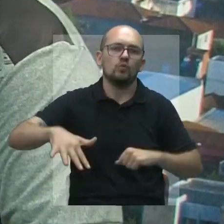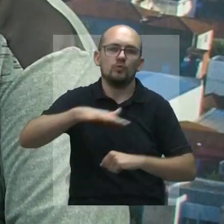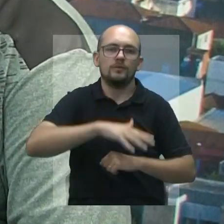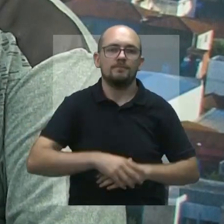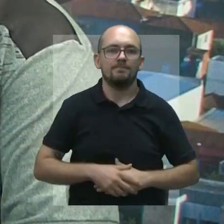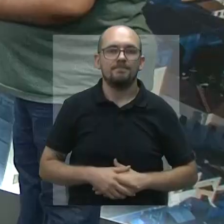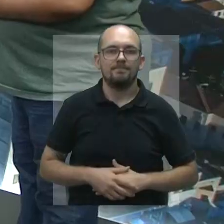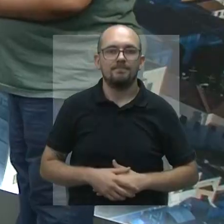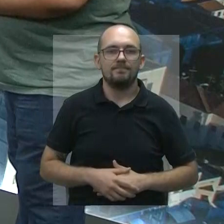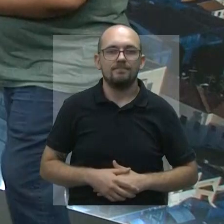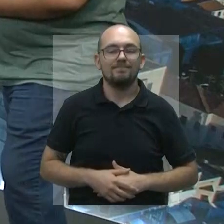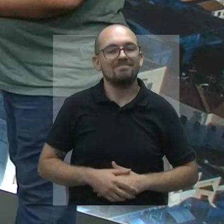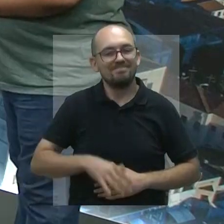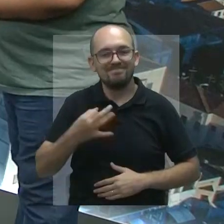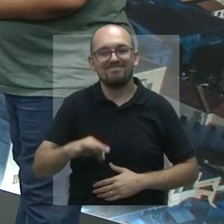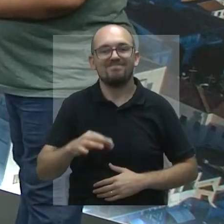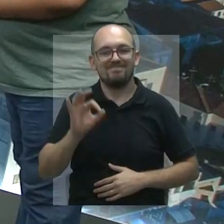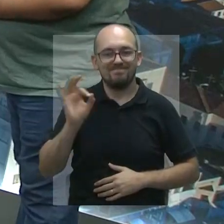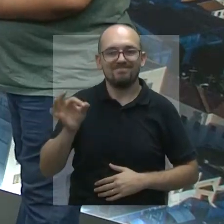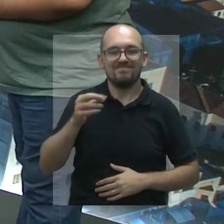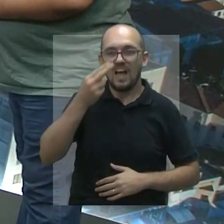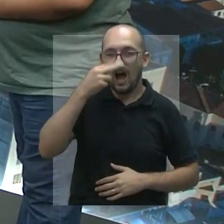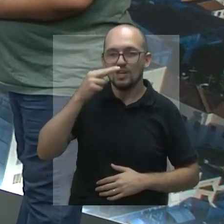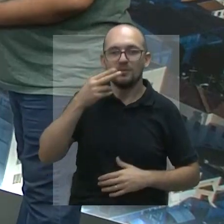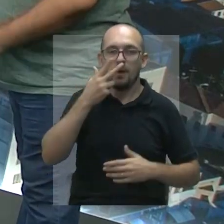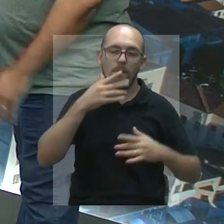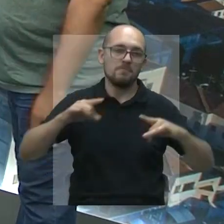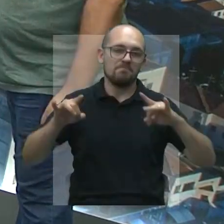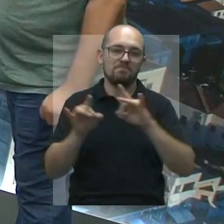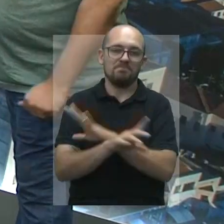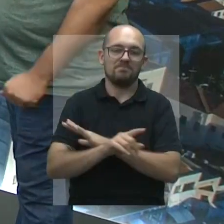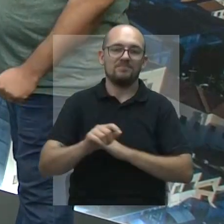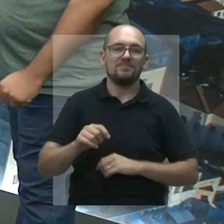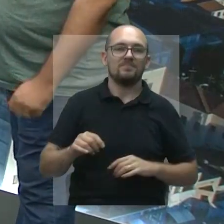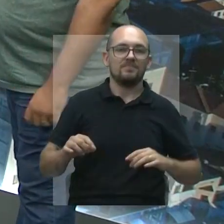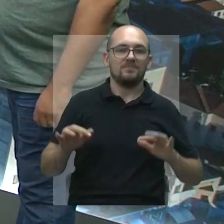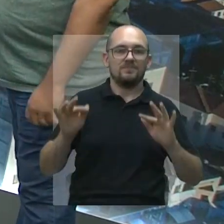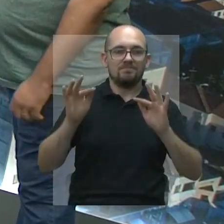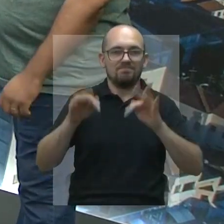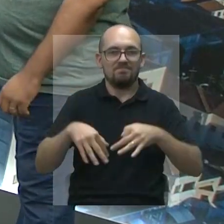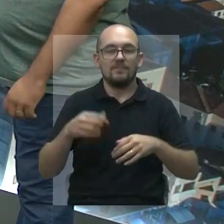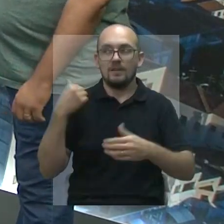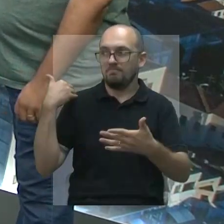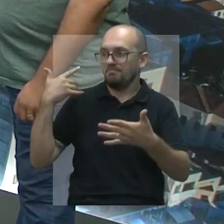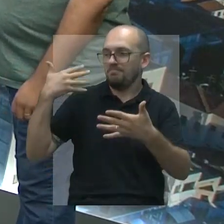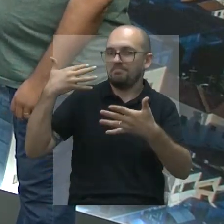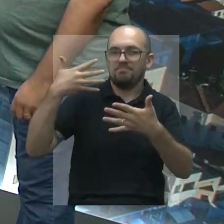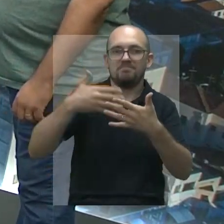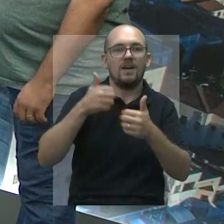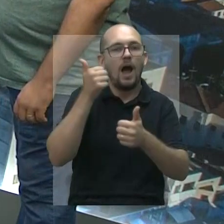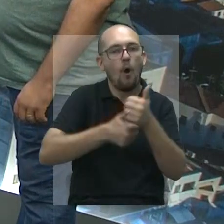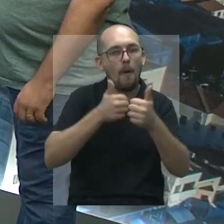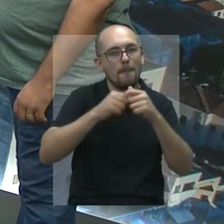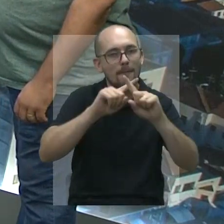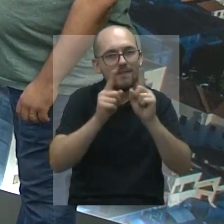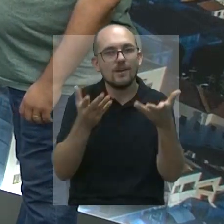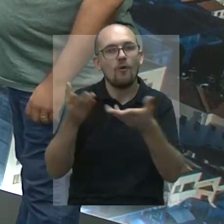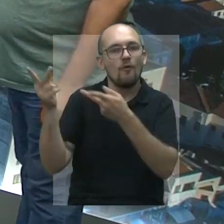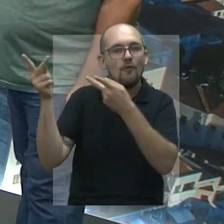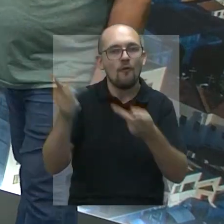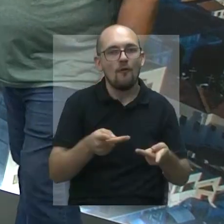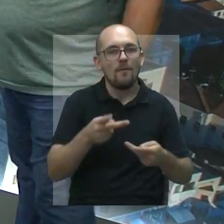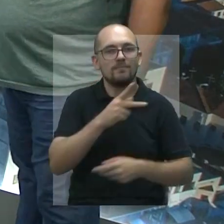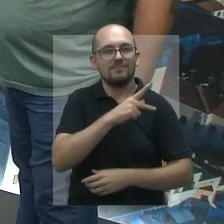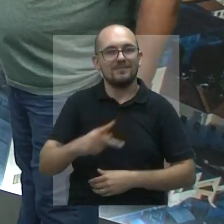Com certeza. É isso aí, Ângelo. Acho que fechamos então com chave de ouro, né? Durante todo o ano acompanhando o 15, trazendo então o presidente